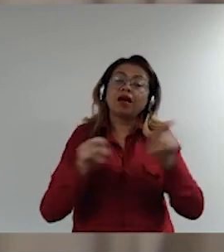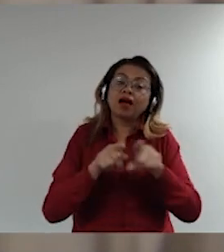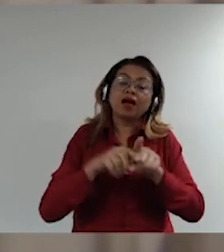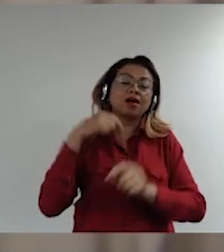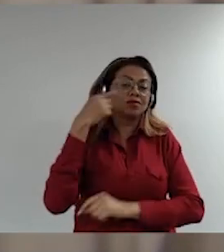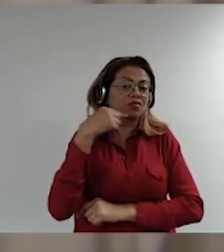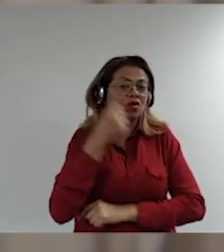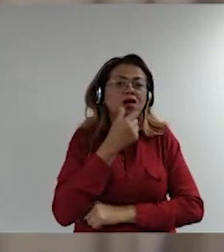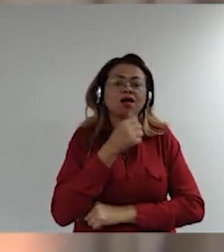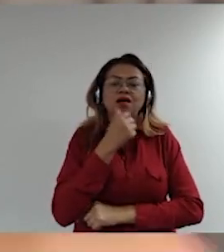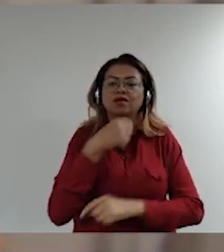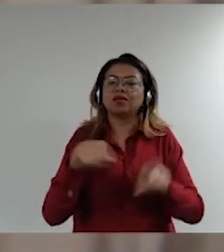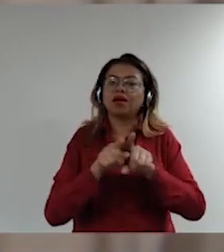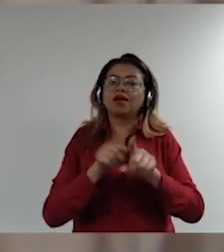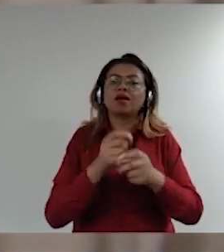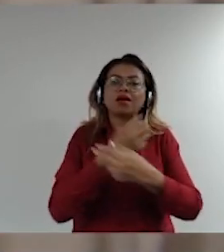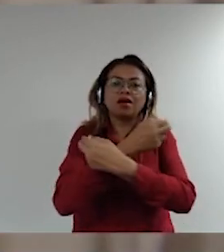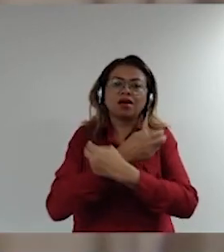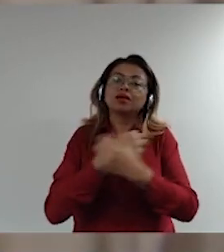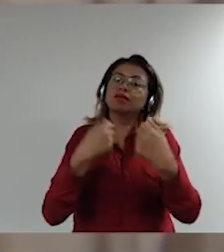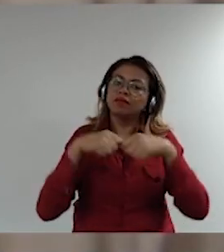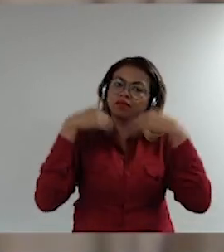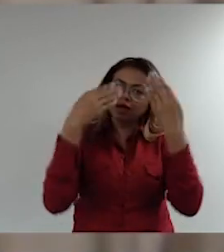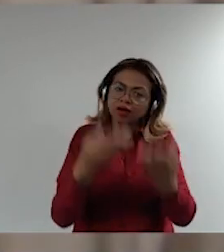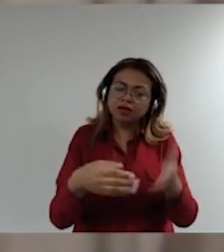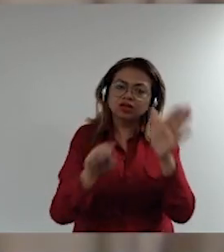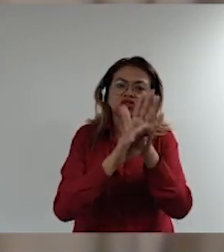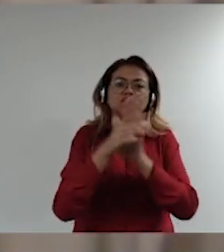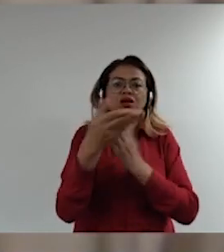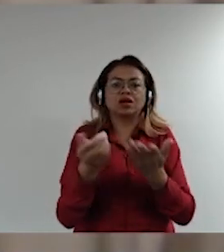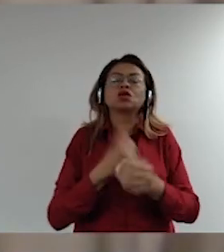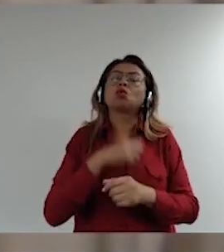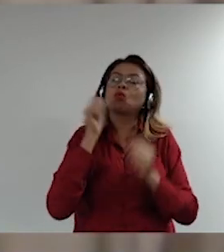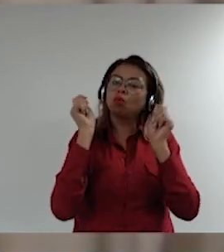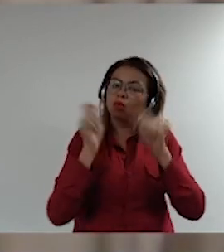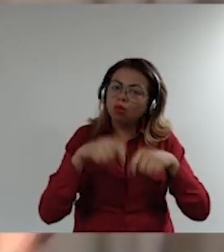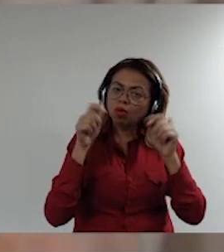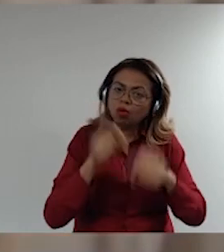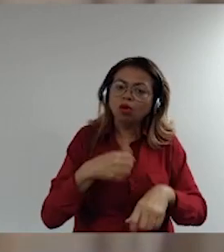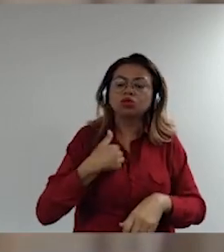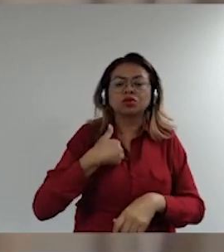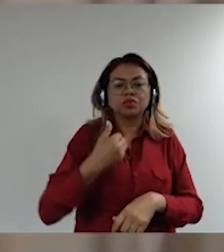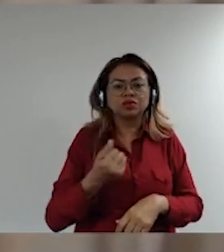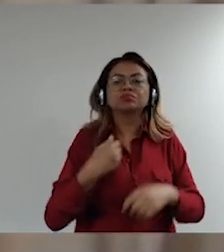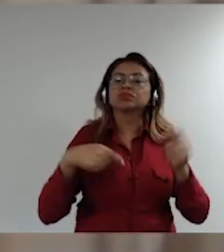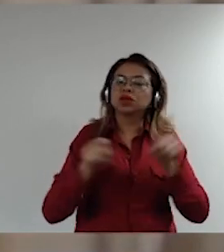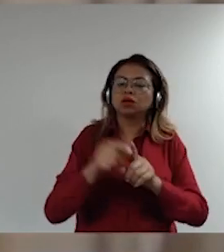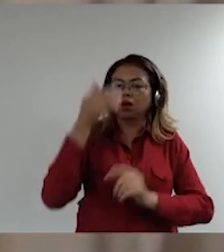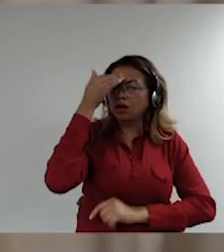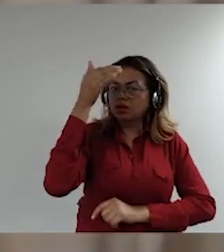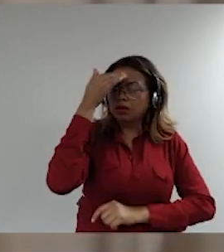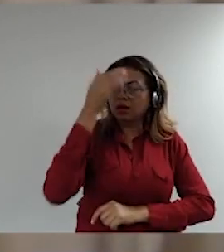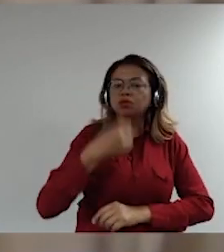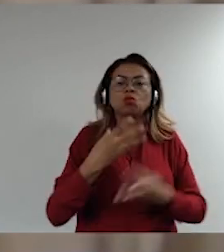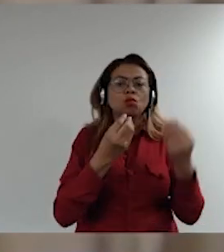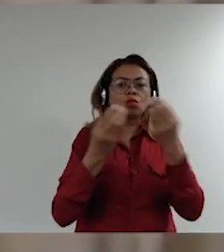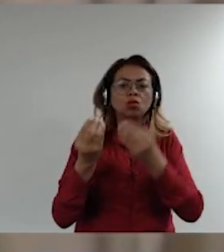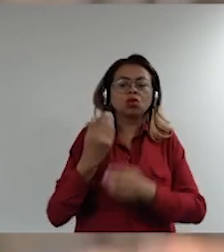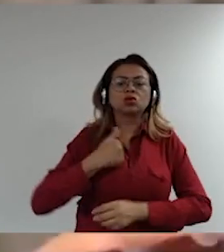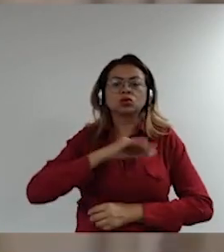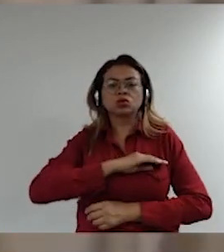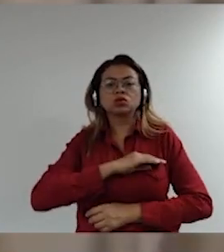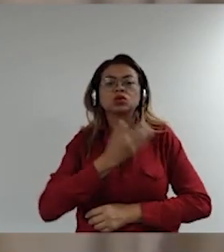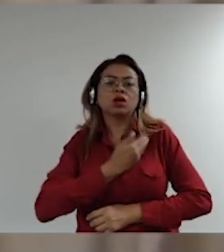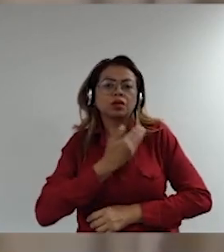uma advogada, a Caixa deve chegar lá. Tá? Contem com a gente. Eu agradeço imensamente. Eu sei que nossos